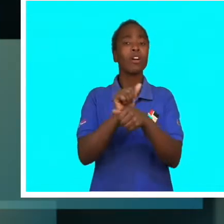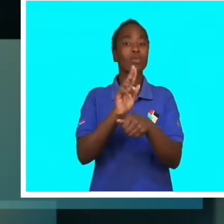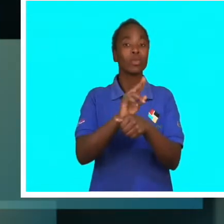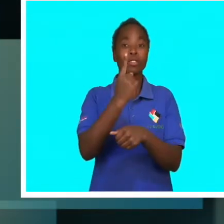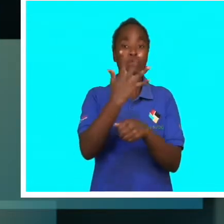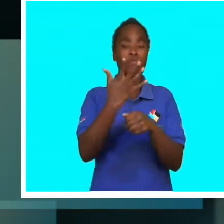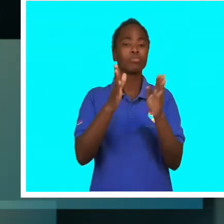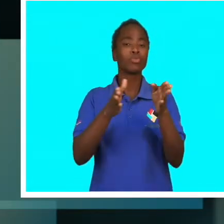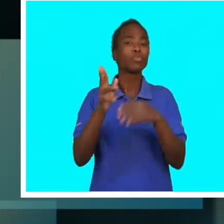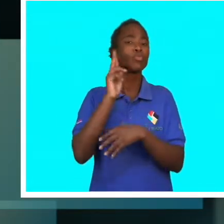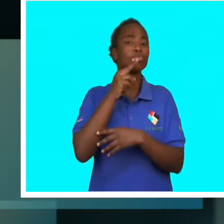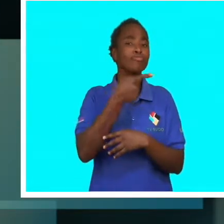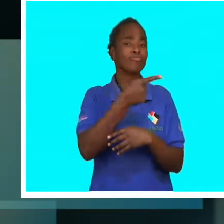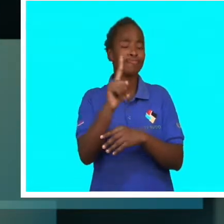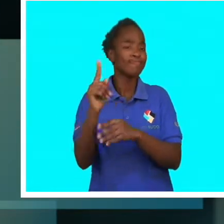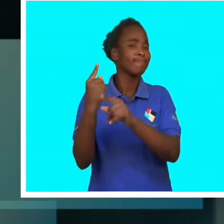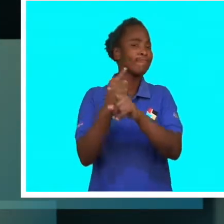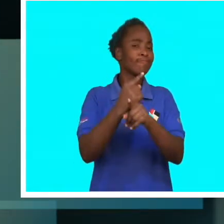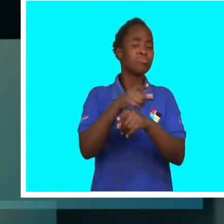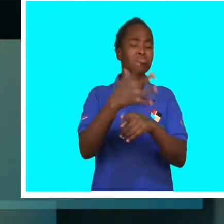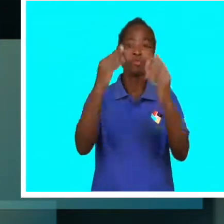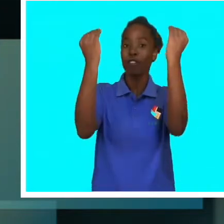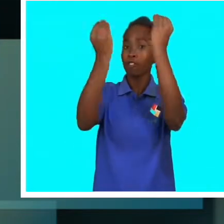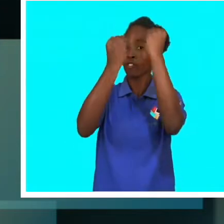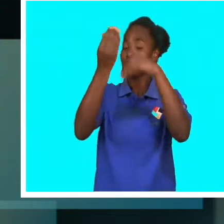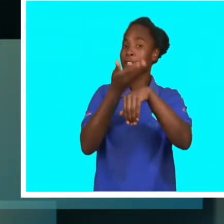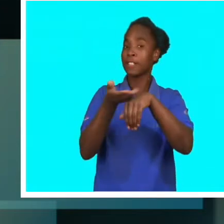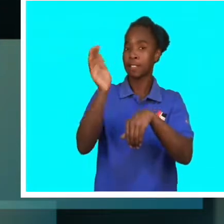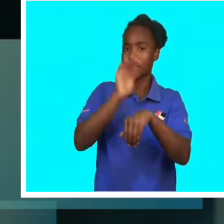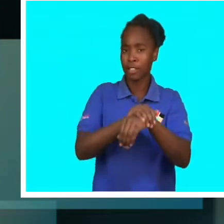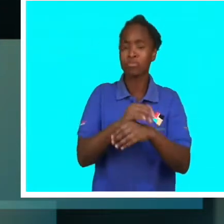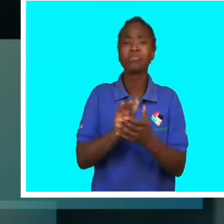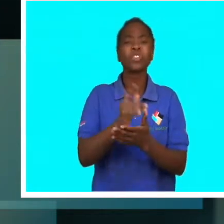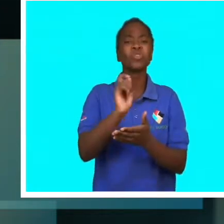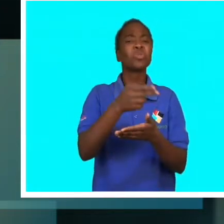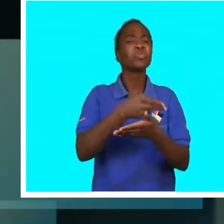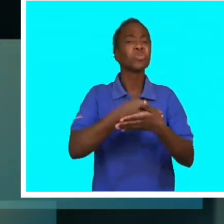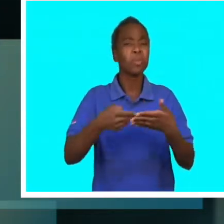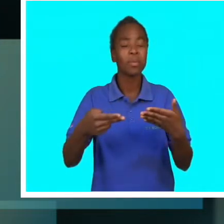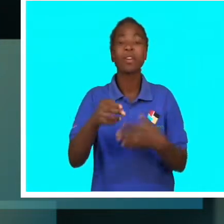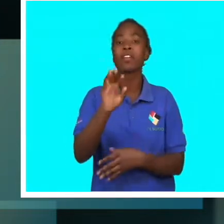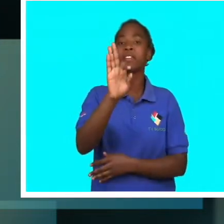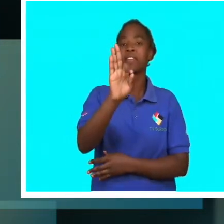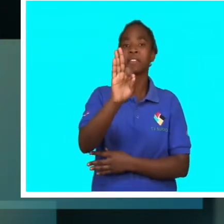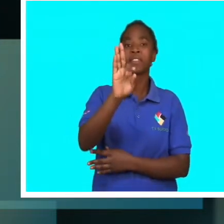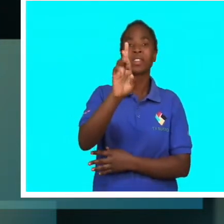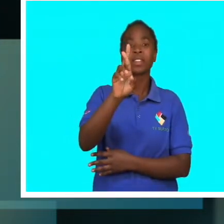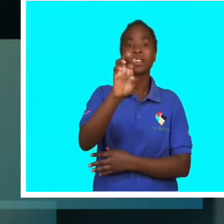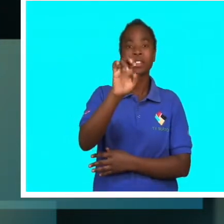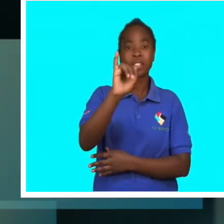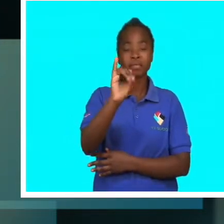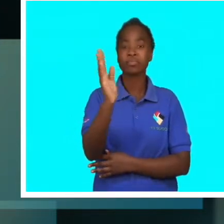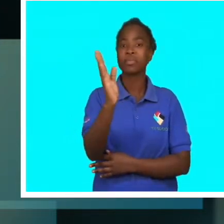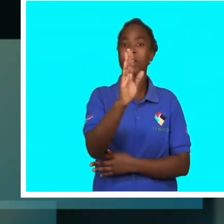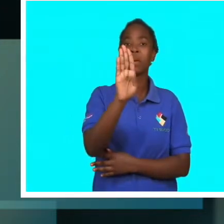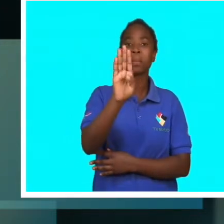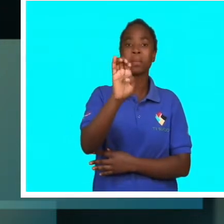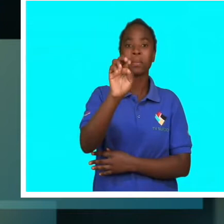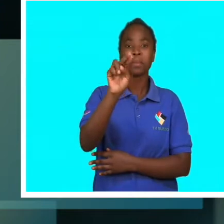São no total 15 alunos surdos que frequentam cursos técnicos na escola Frei Benito, em Climane, na Zambésia.